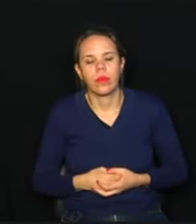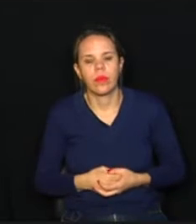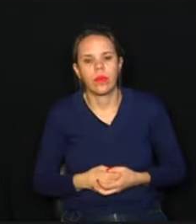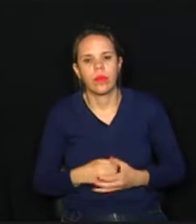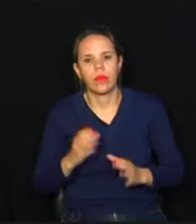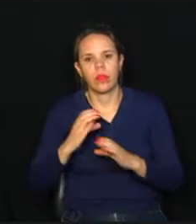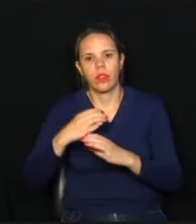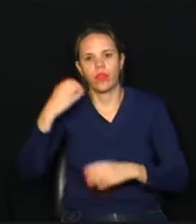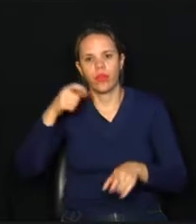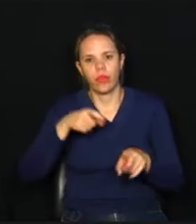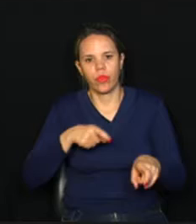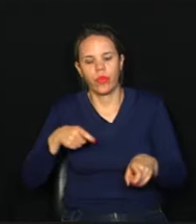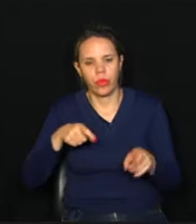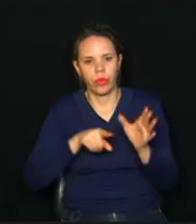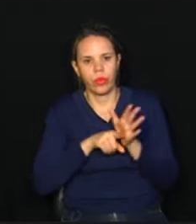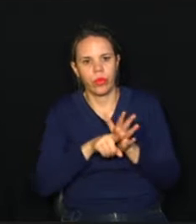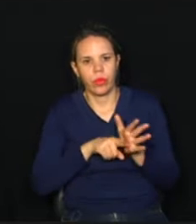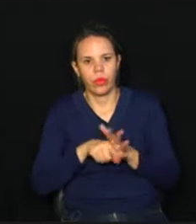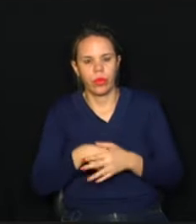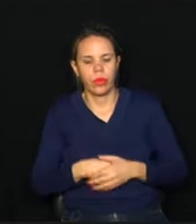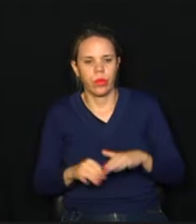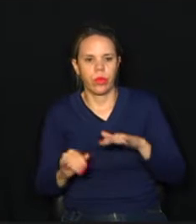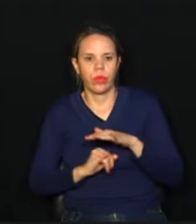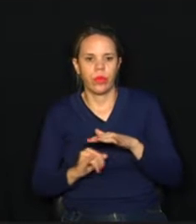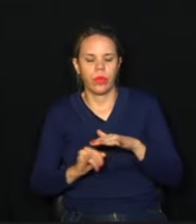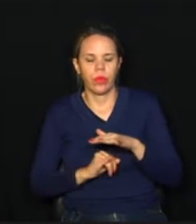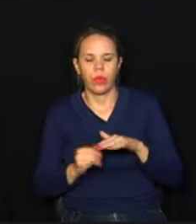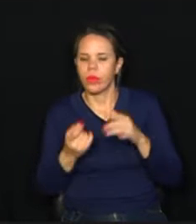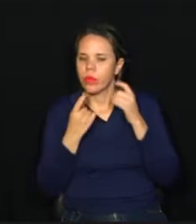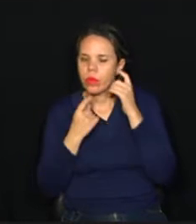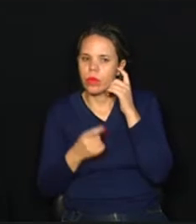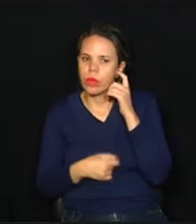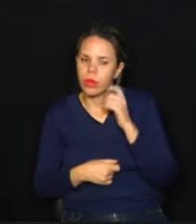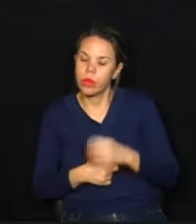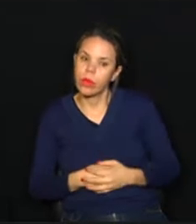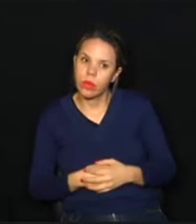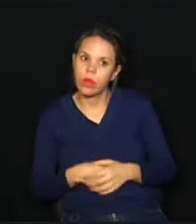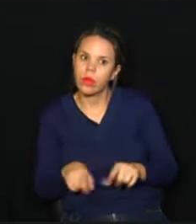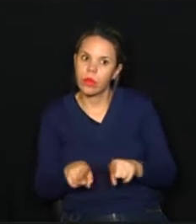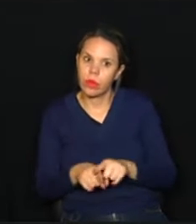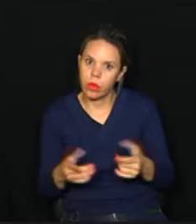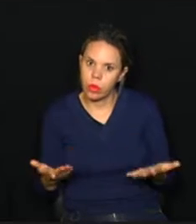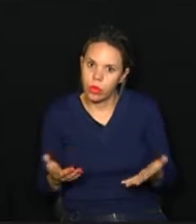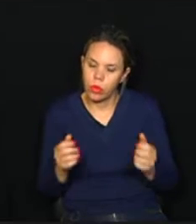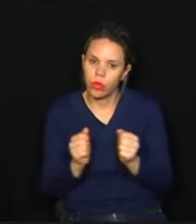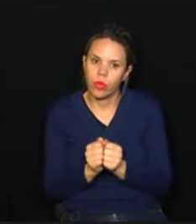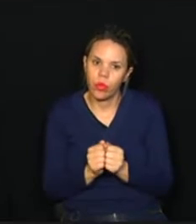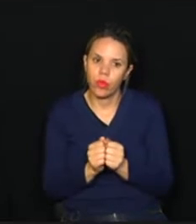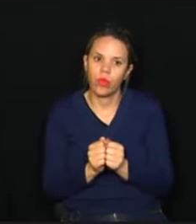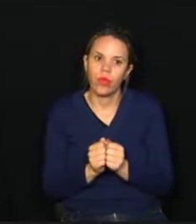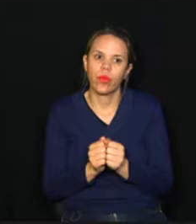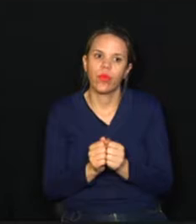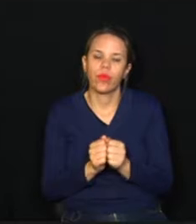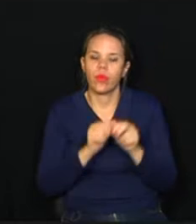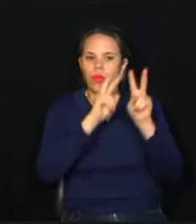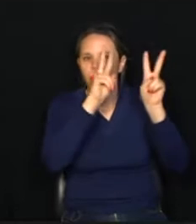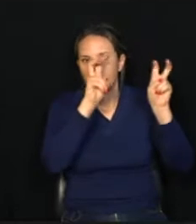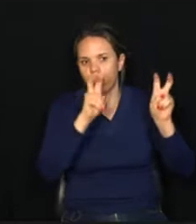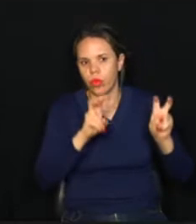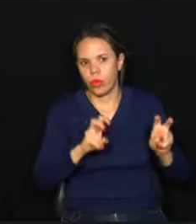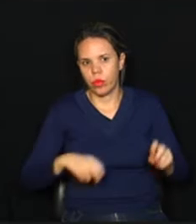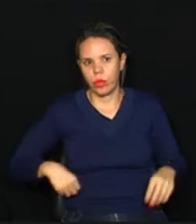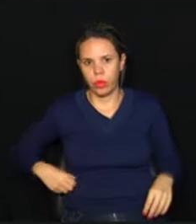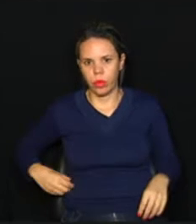engenheiro agrônomo e pesquisador do Instituto Agronômico de Campinas, que também agora, junto com todo esse tema, agora ainda tem um